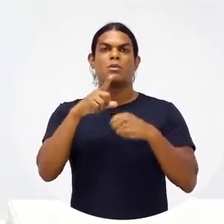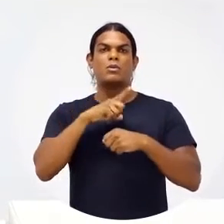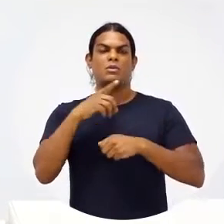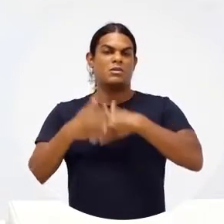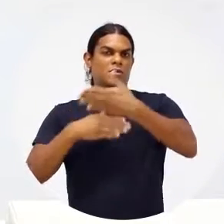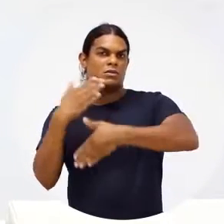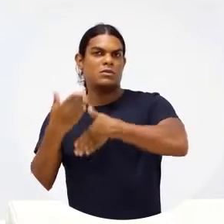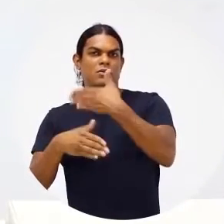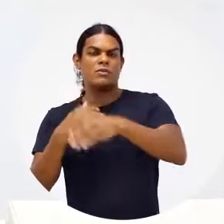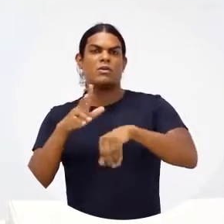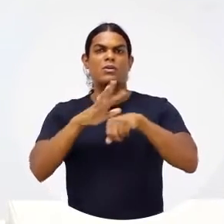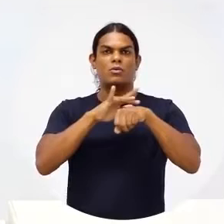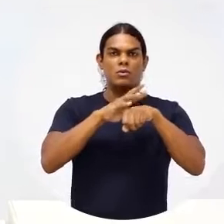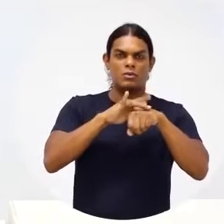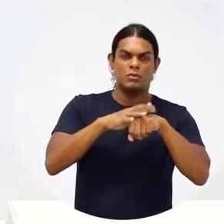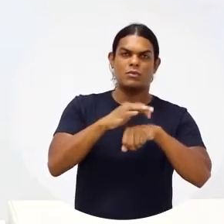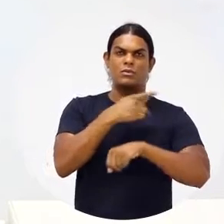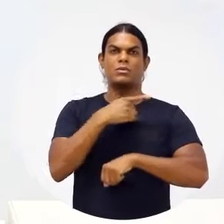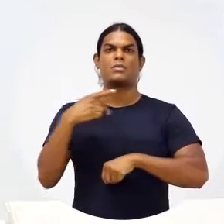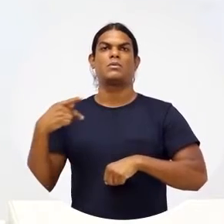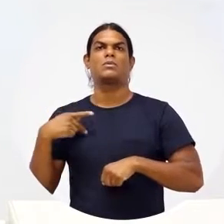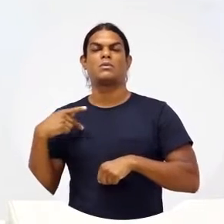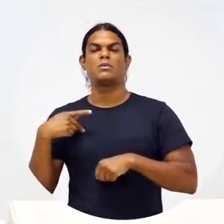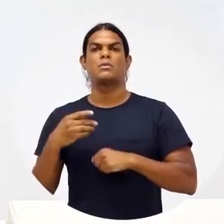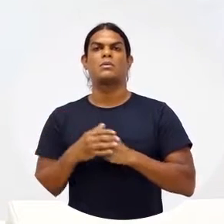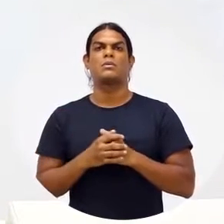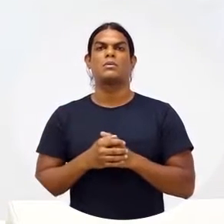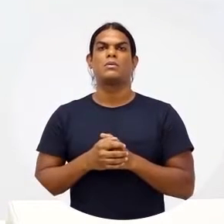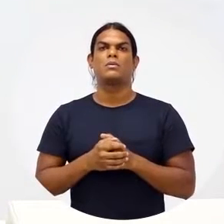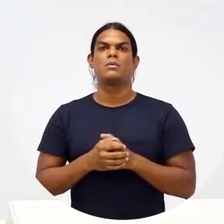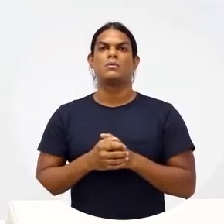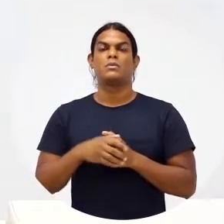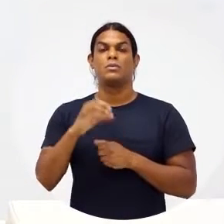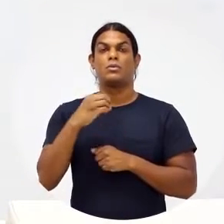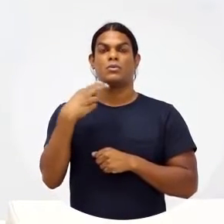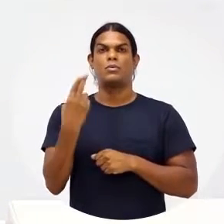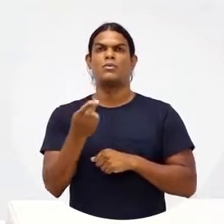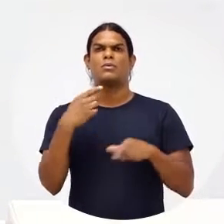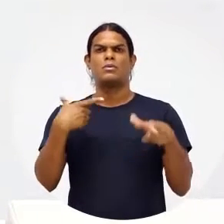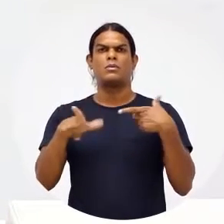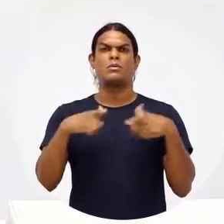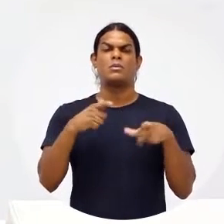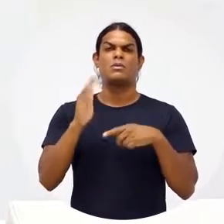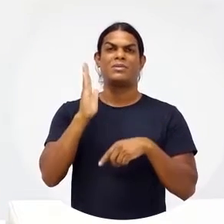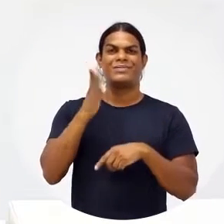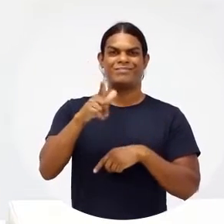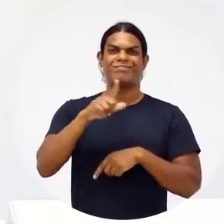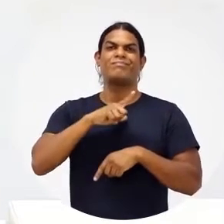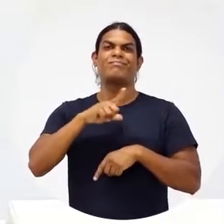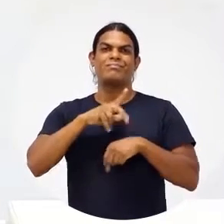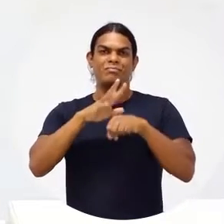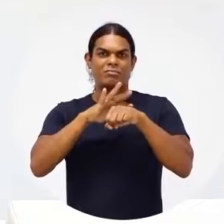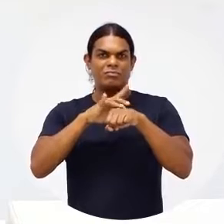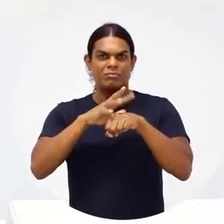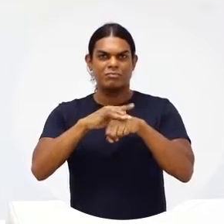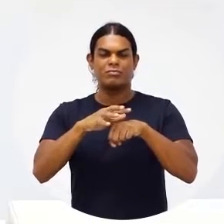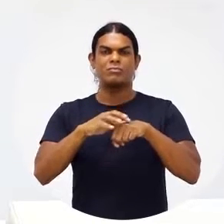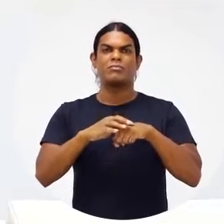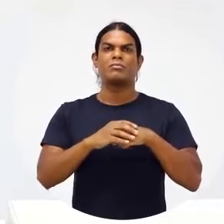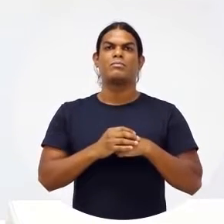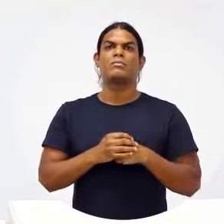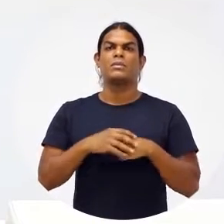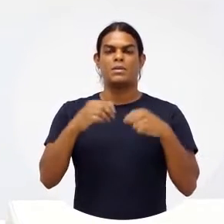ocupacional ou agravar alguma situação de doença, ou trabalhadores que já sejam portadores de doenças